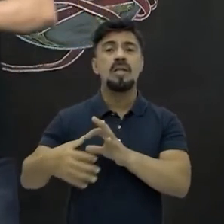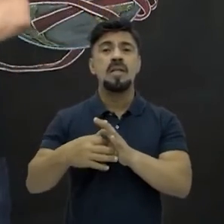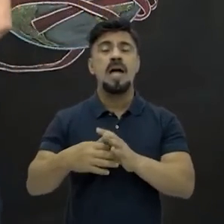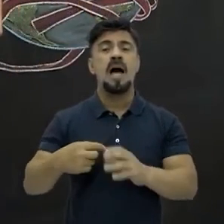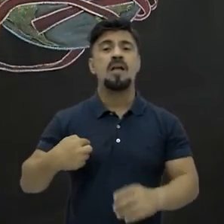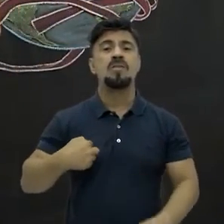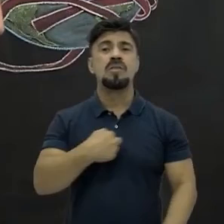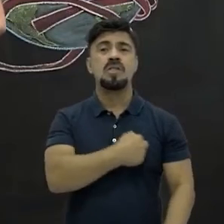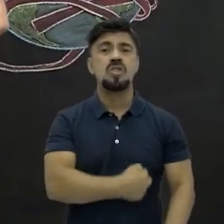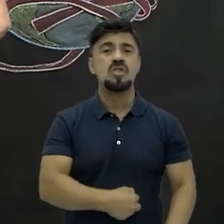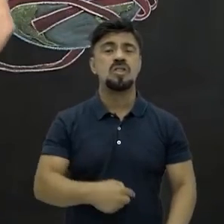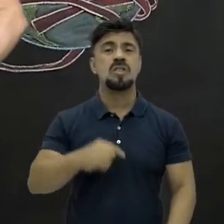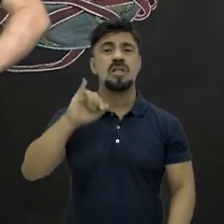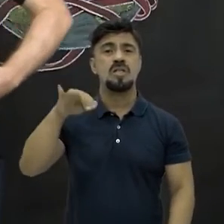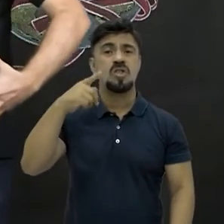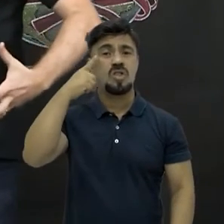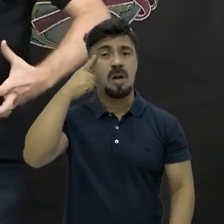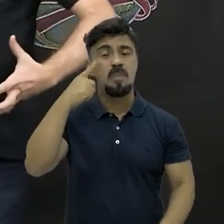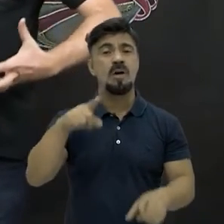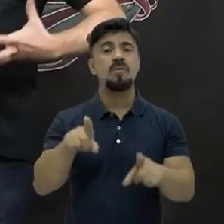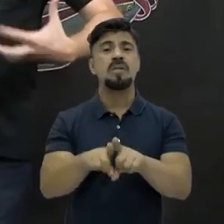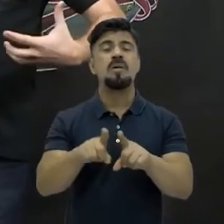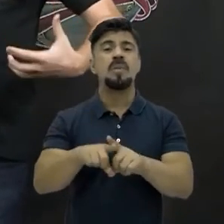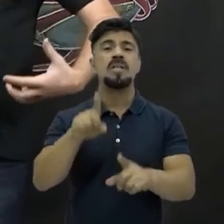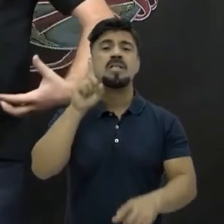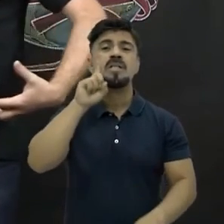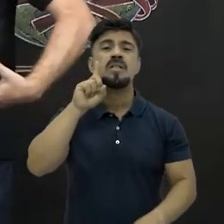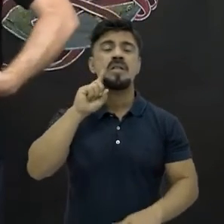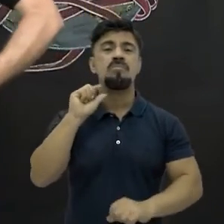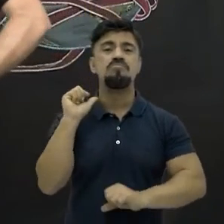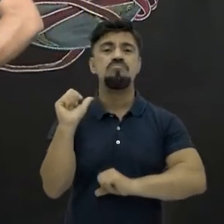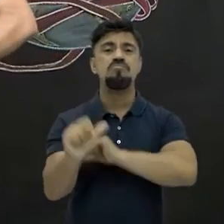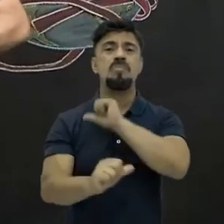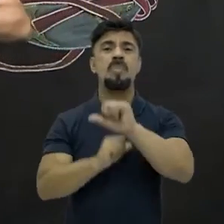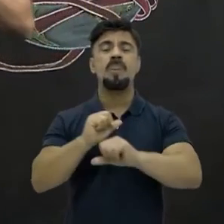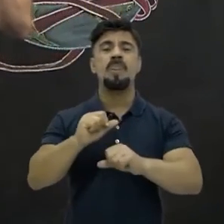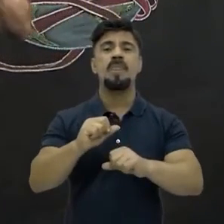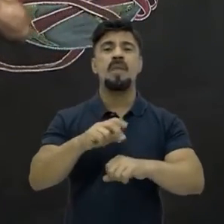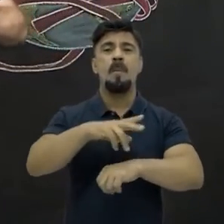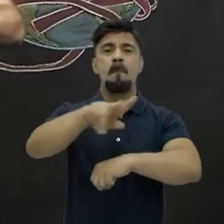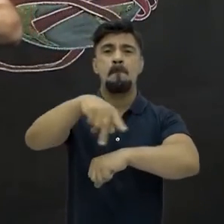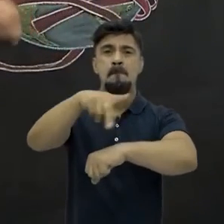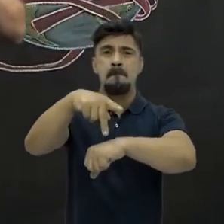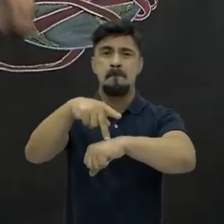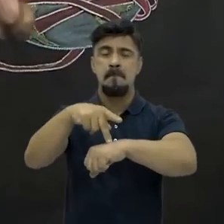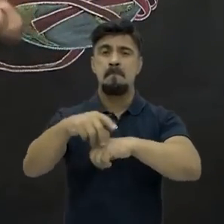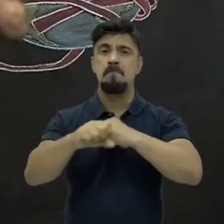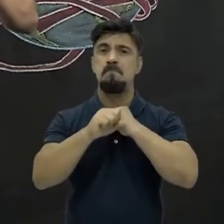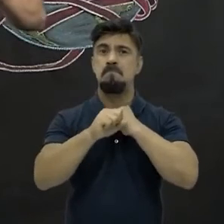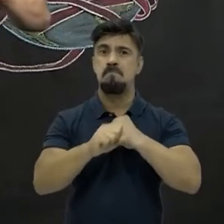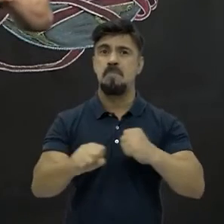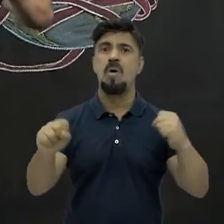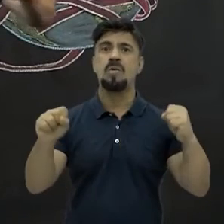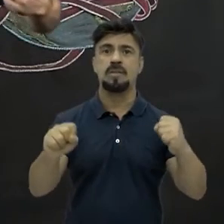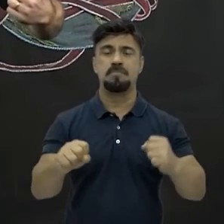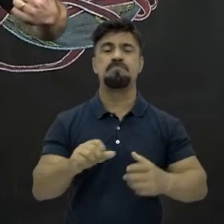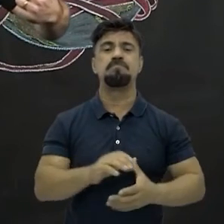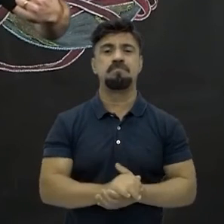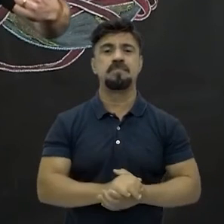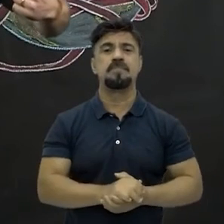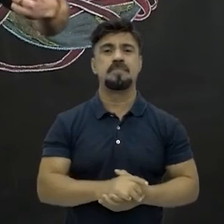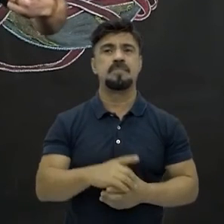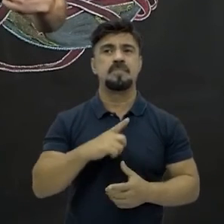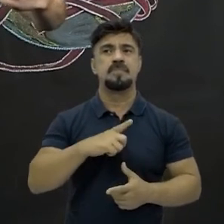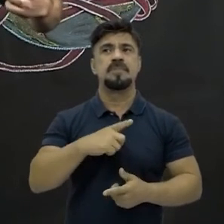China e com o Japão. Assim, os Estados Unidos se transforma num grande país, num poder aí hegemônico militar e